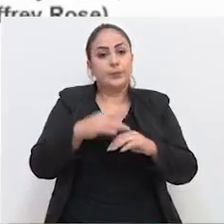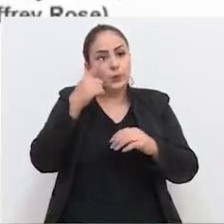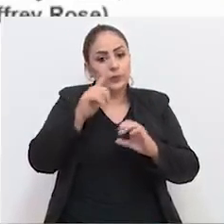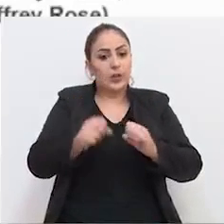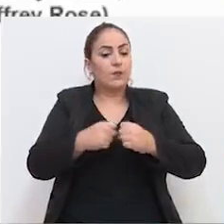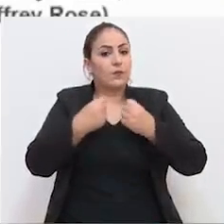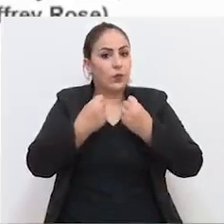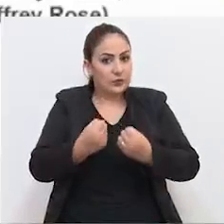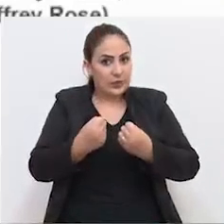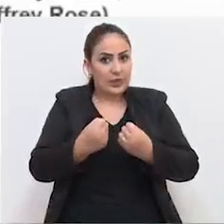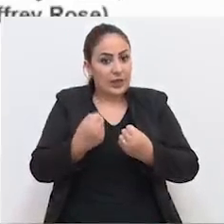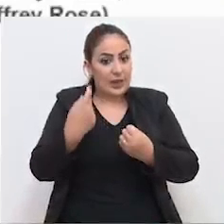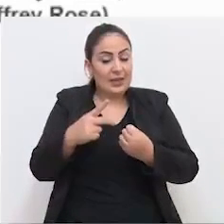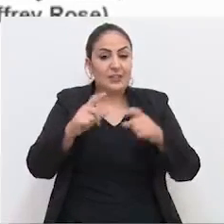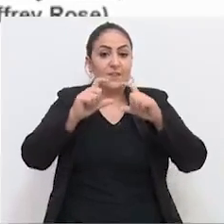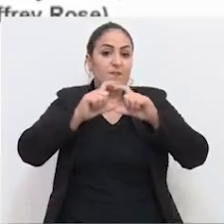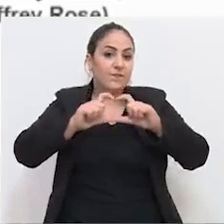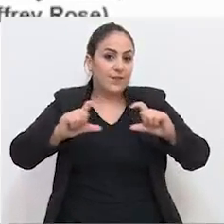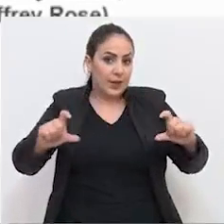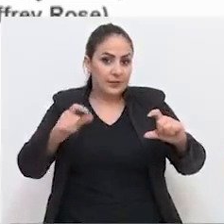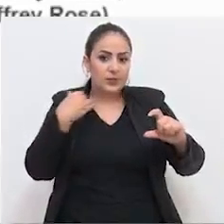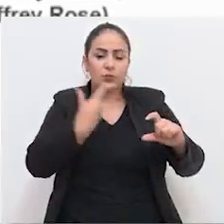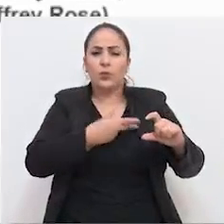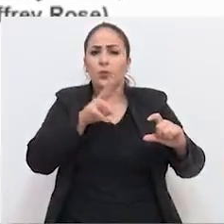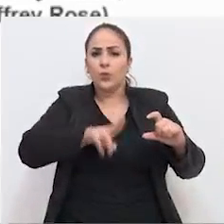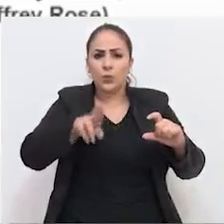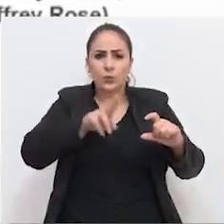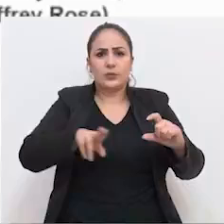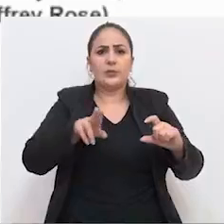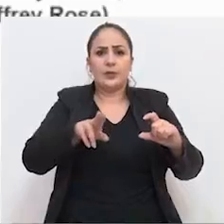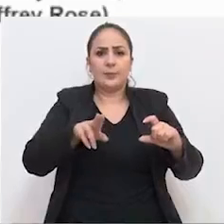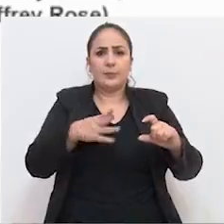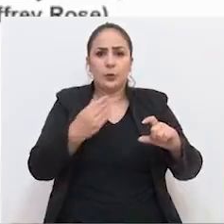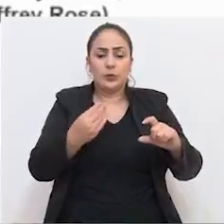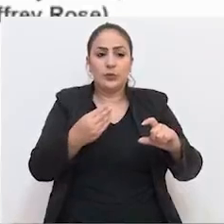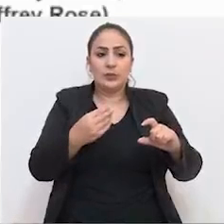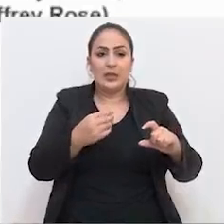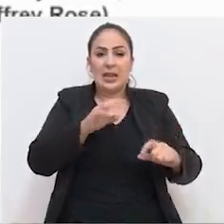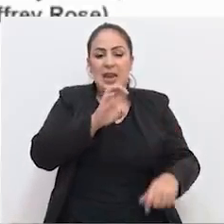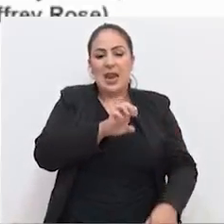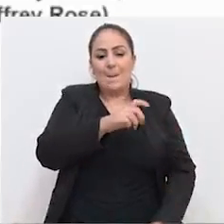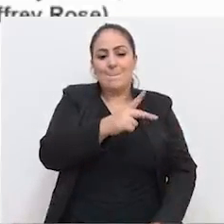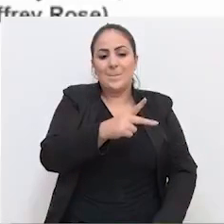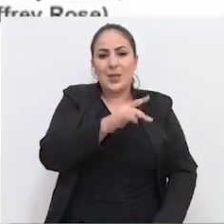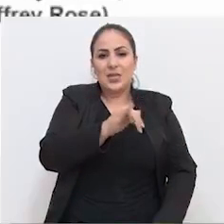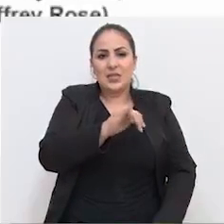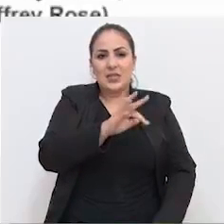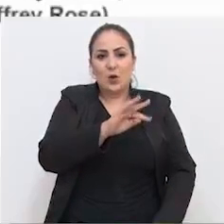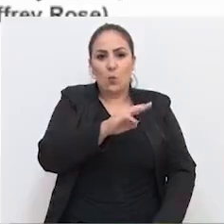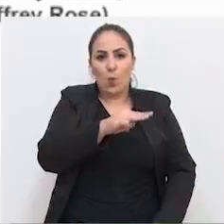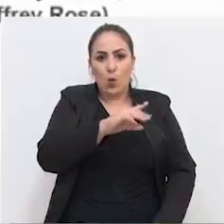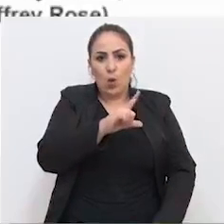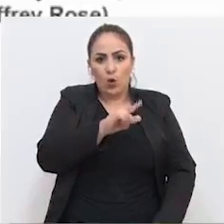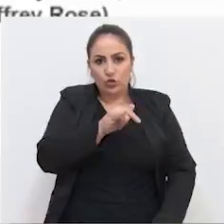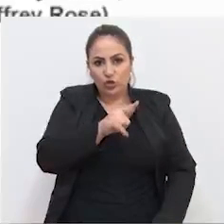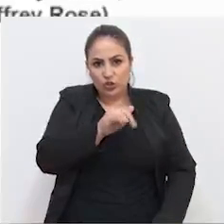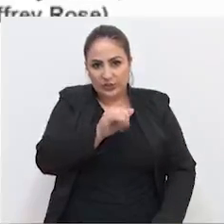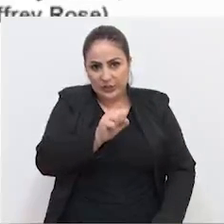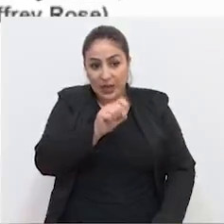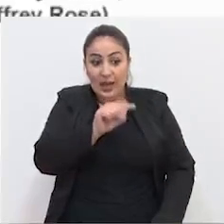para reforçar essa frase que a gente sempre usa da epidemiologia, que o epidemiologista é aquele cientista